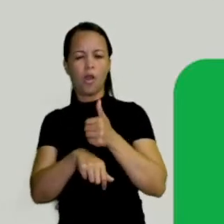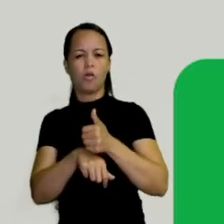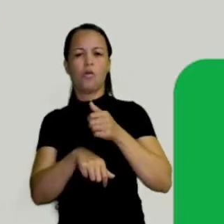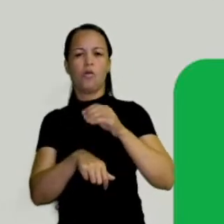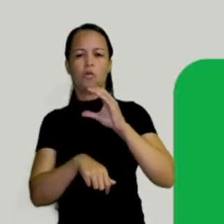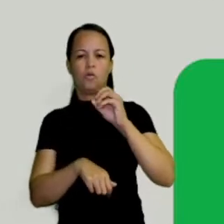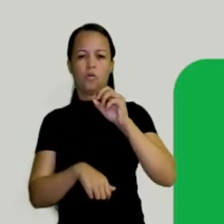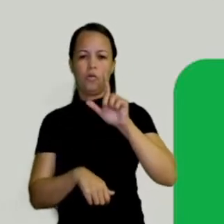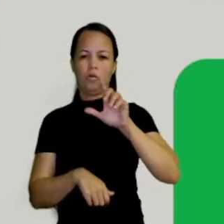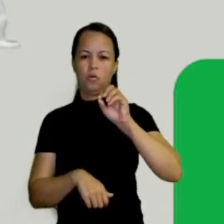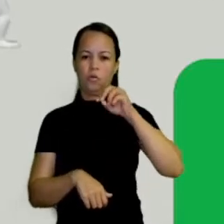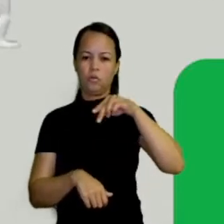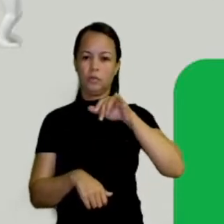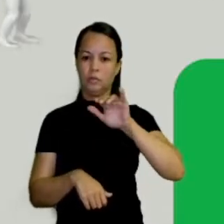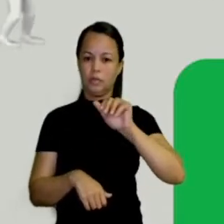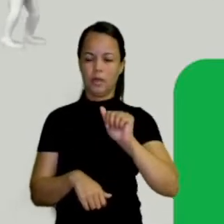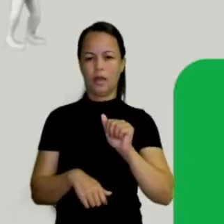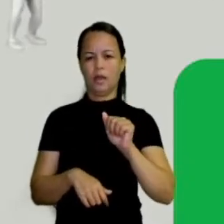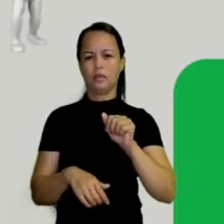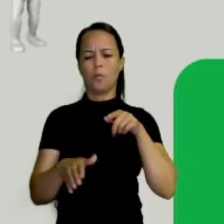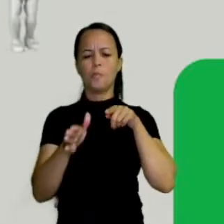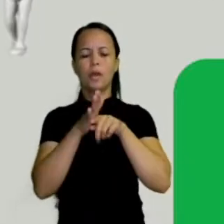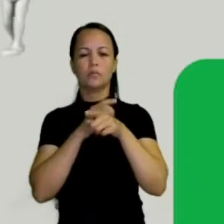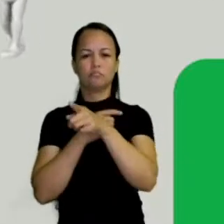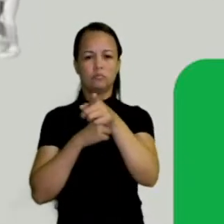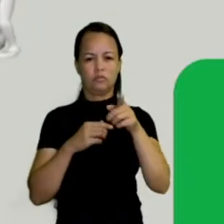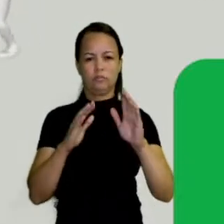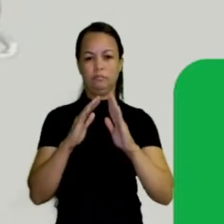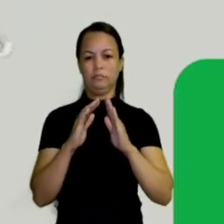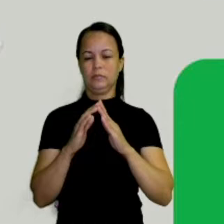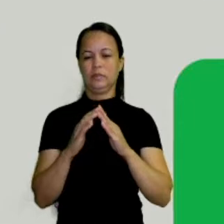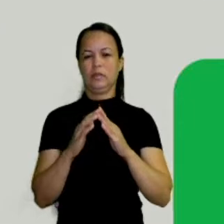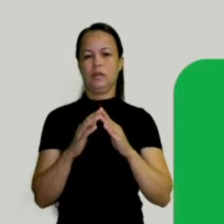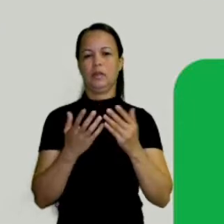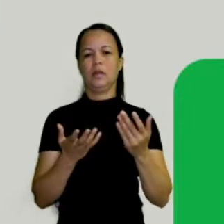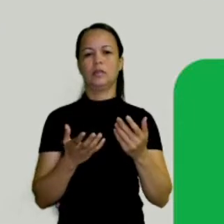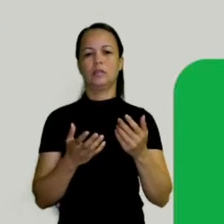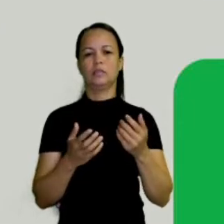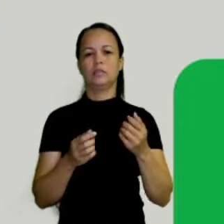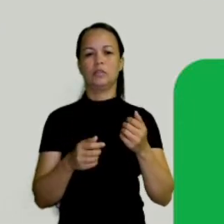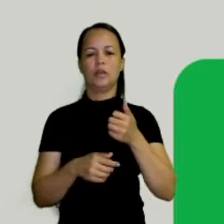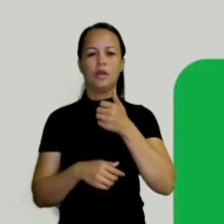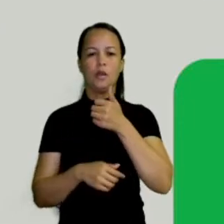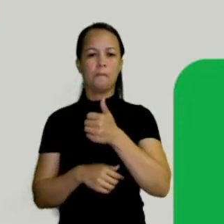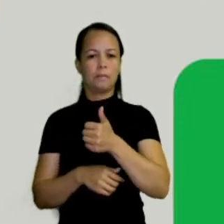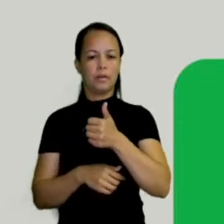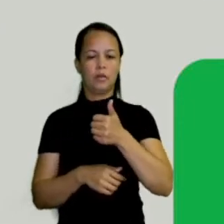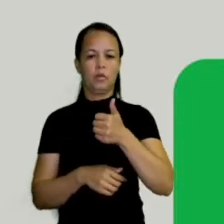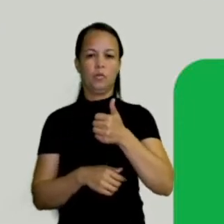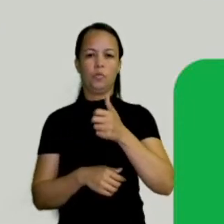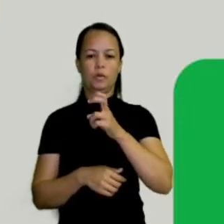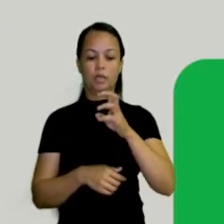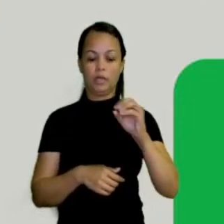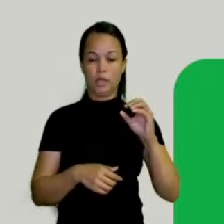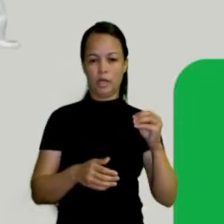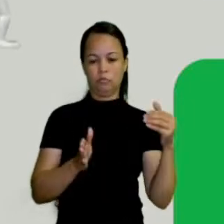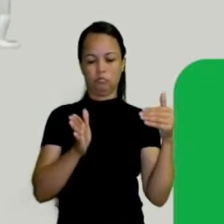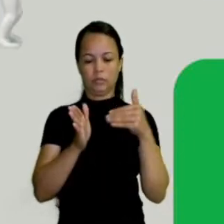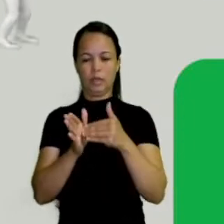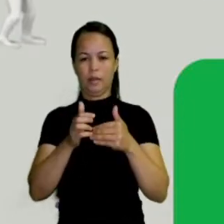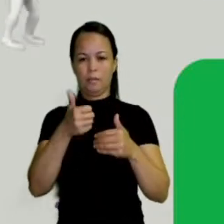vocês que estão em casa, o que é uma colônia? De 1808 até 1822, quando se